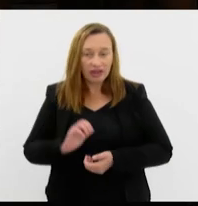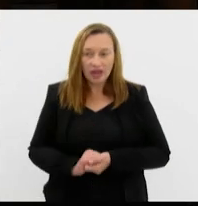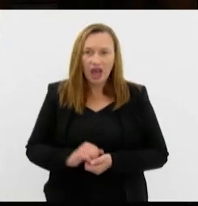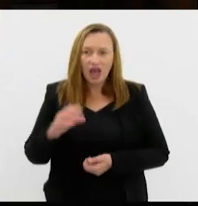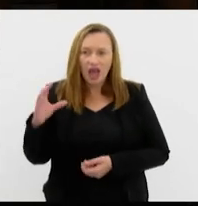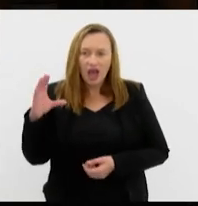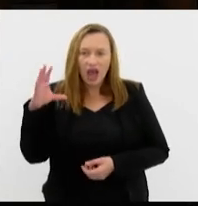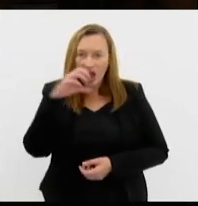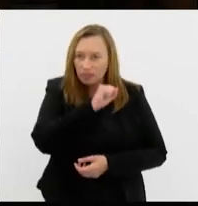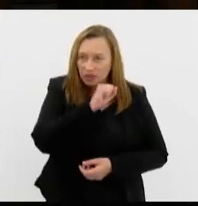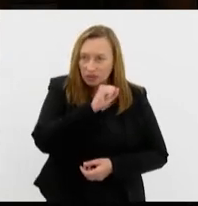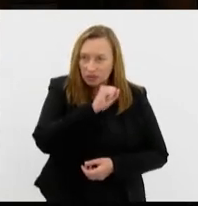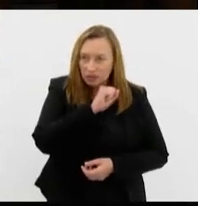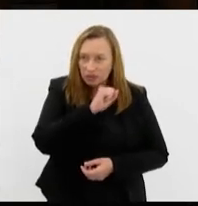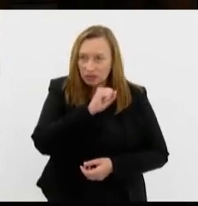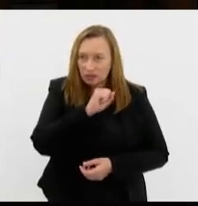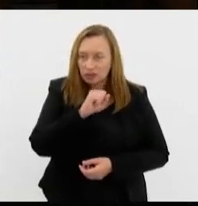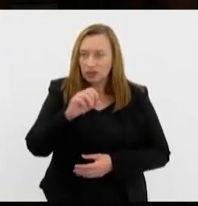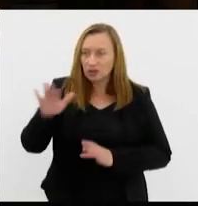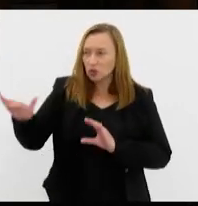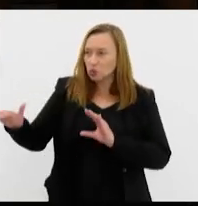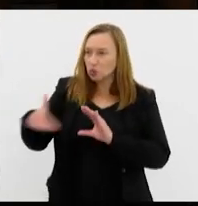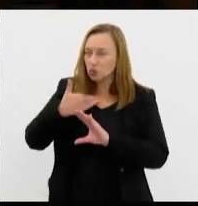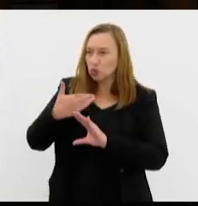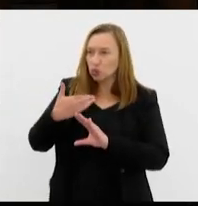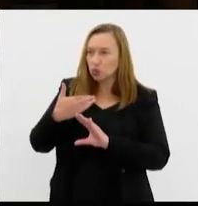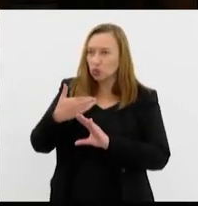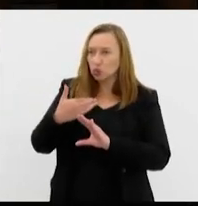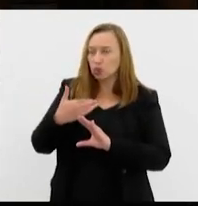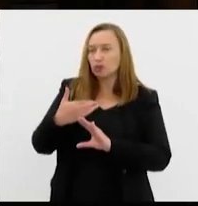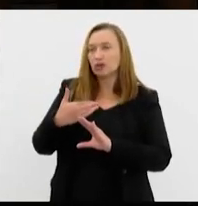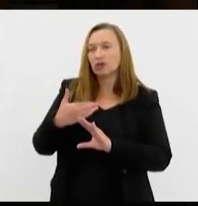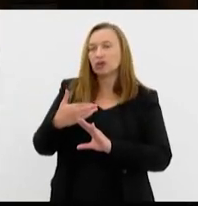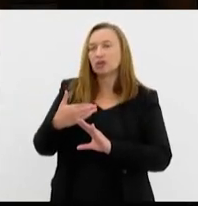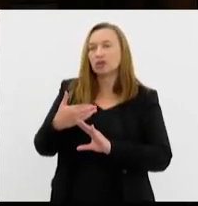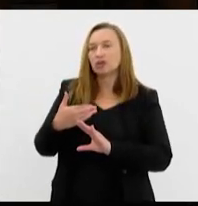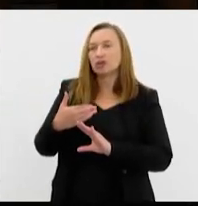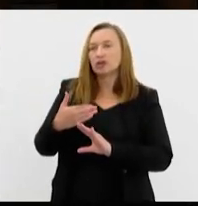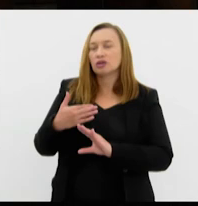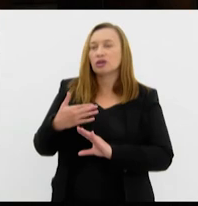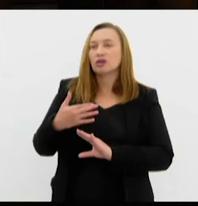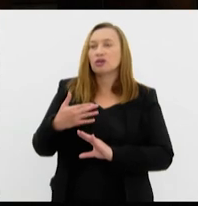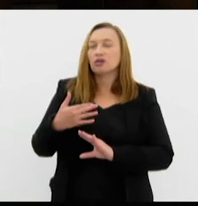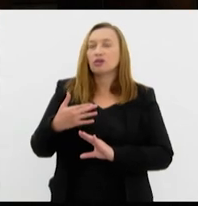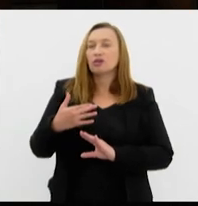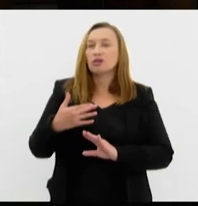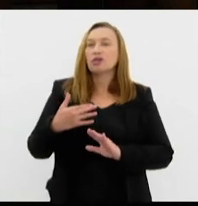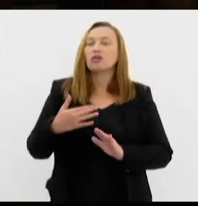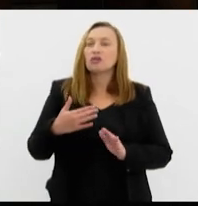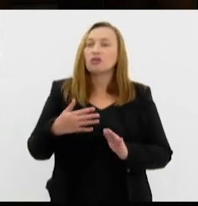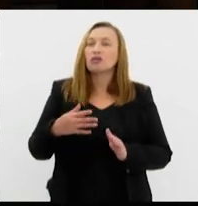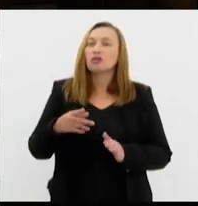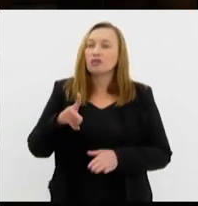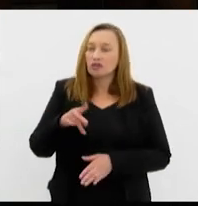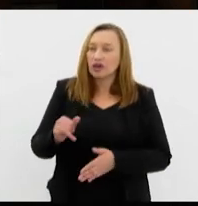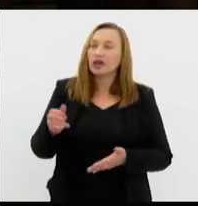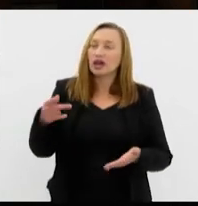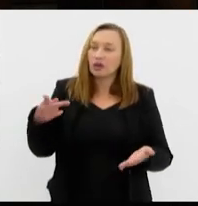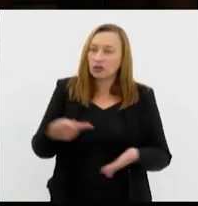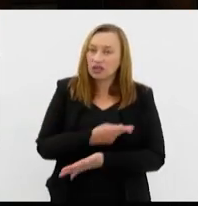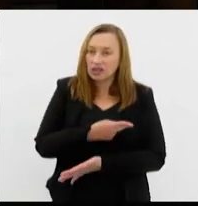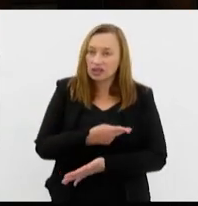Imediatamente, ele mandou para mim a resposta dizendo: vou tornar público. E está